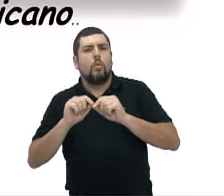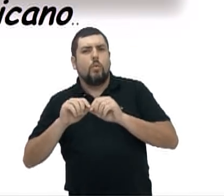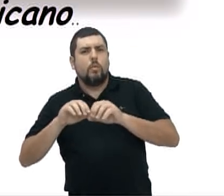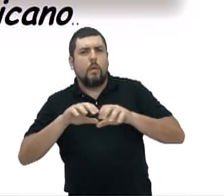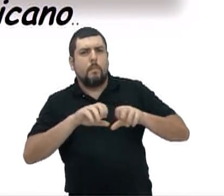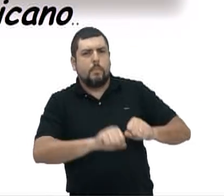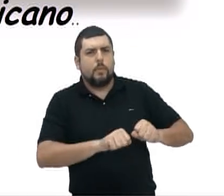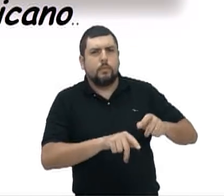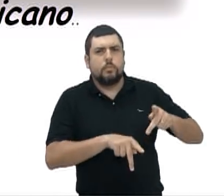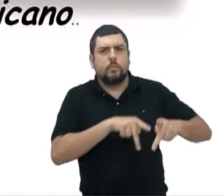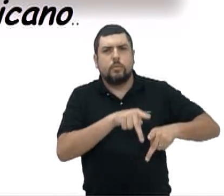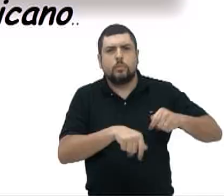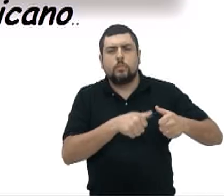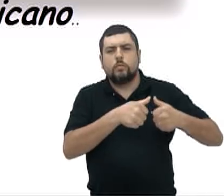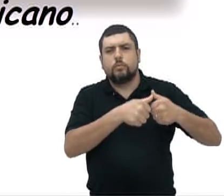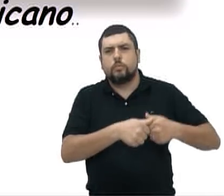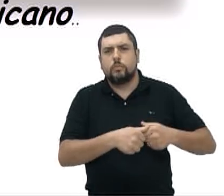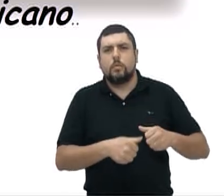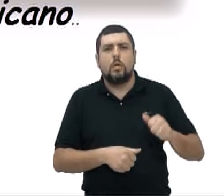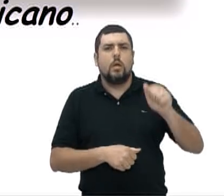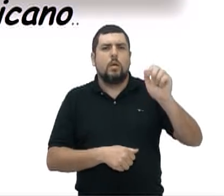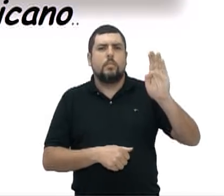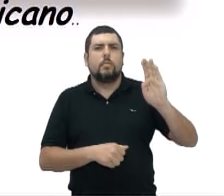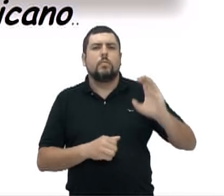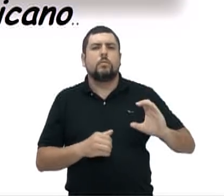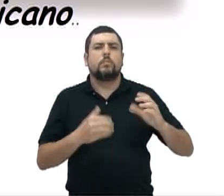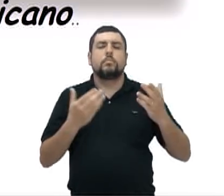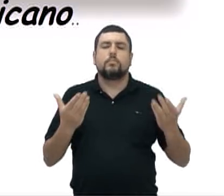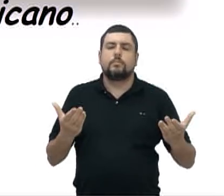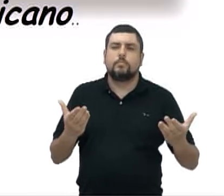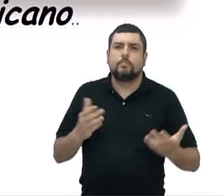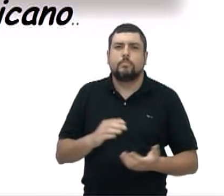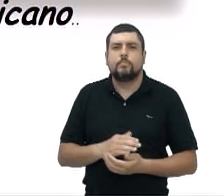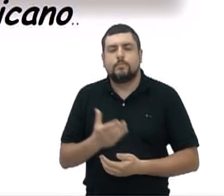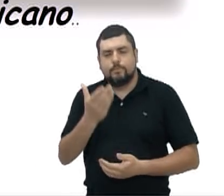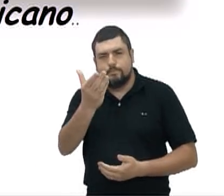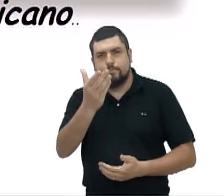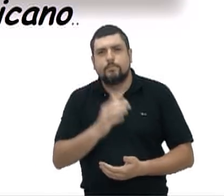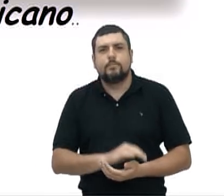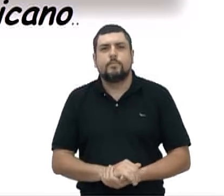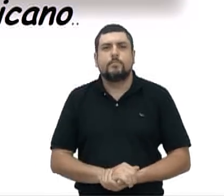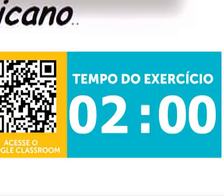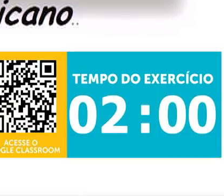continente americano. A, B ou C? O que você acha? Vai lá.